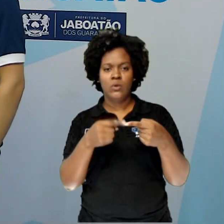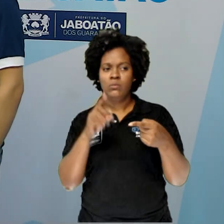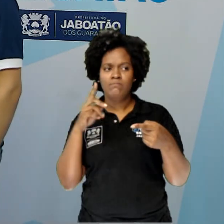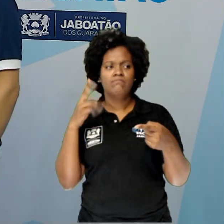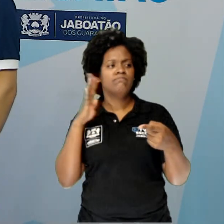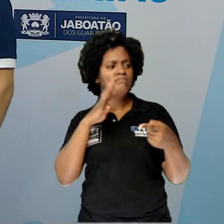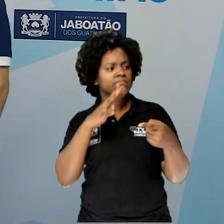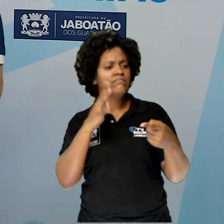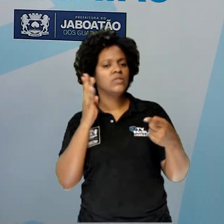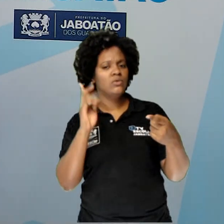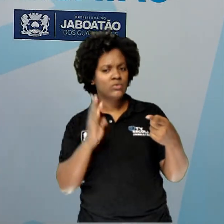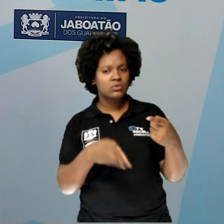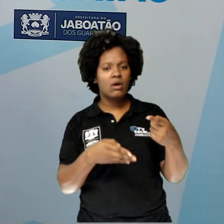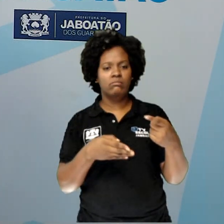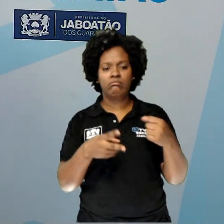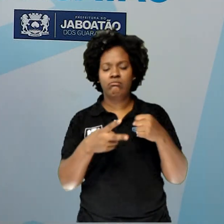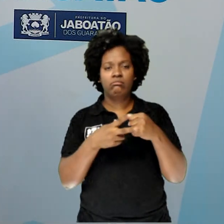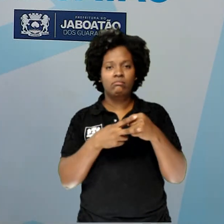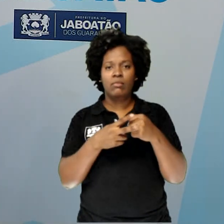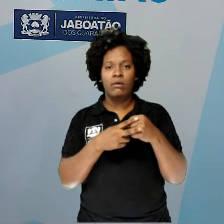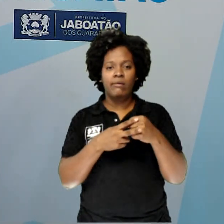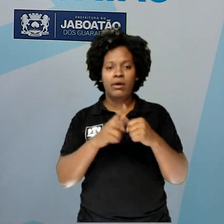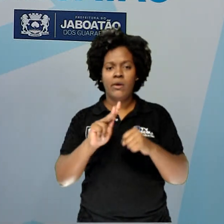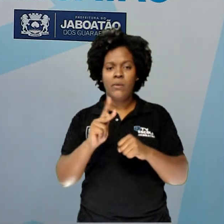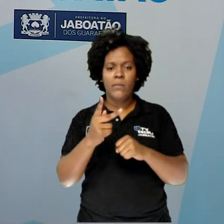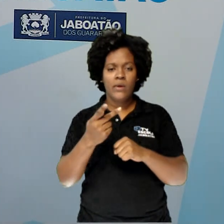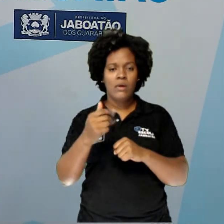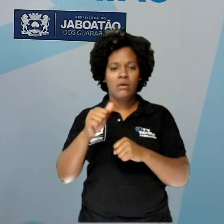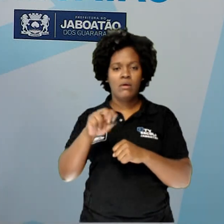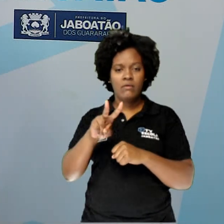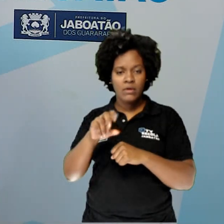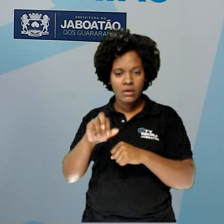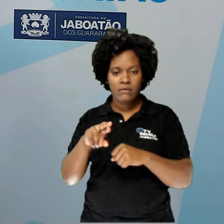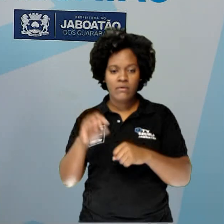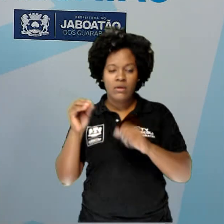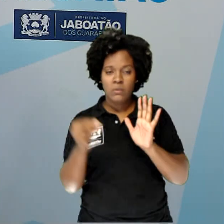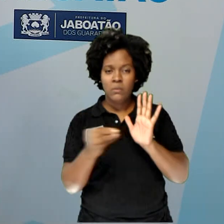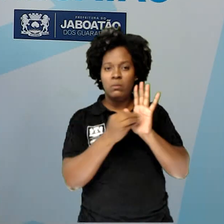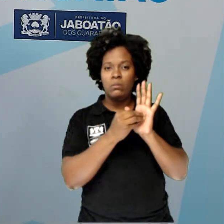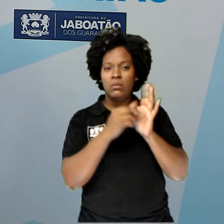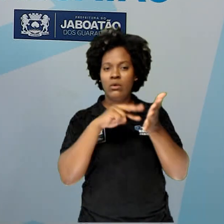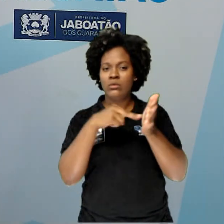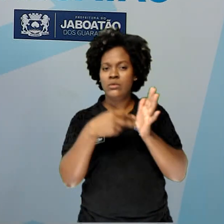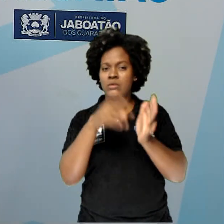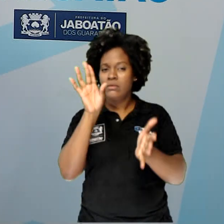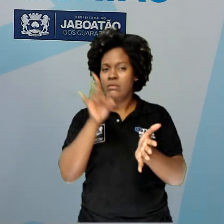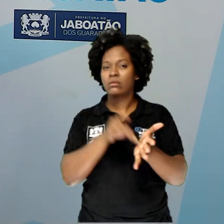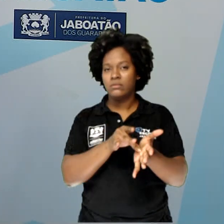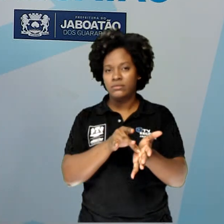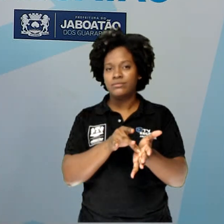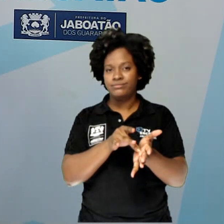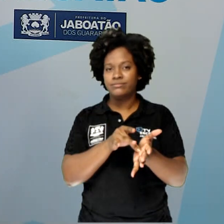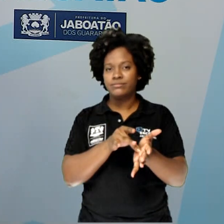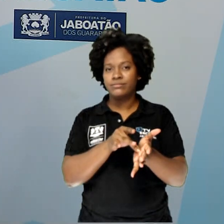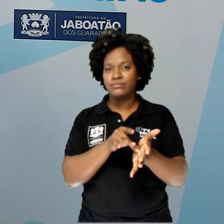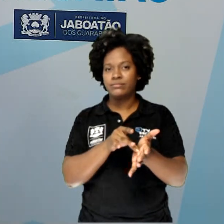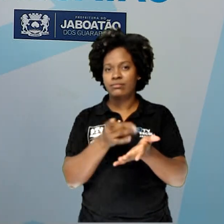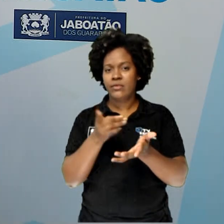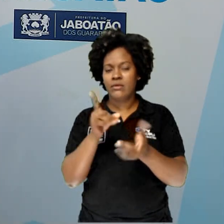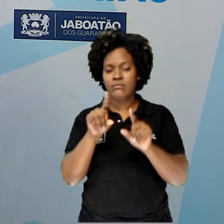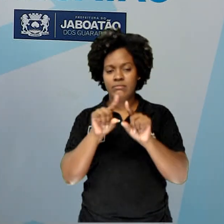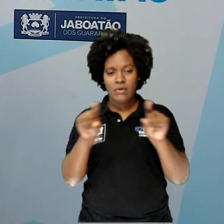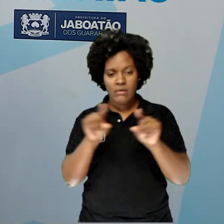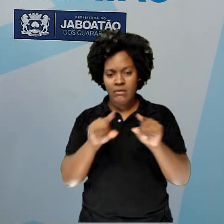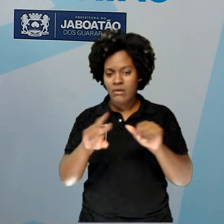vocês. Pelo fato do verbo haver estar empregado aqui no nosso texto com o sentido de existir, ele vai deixar a oração